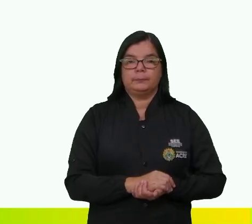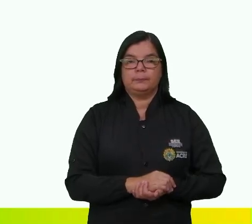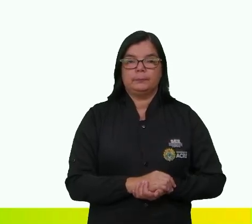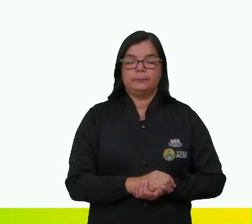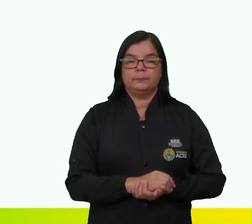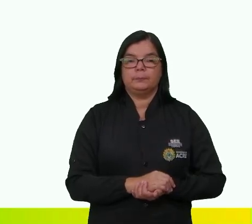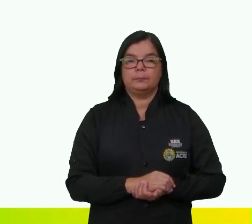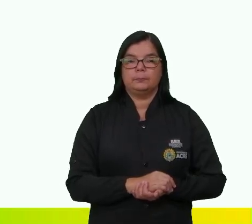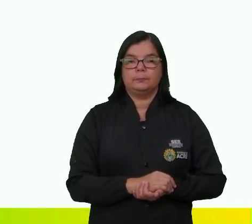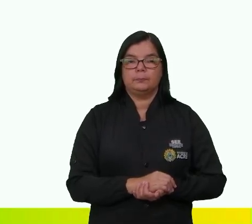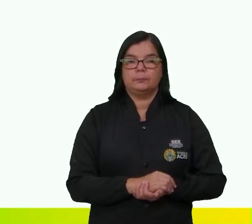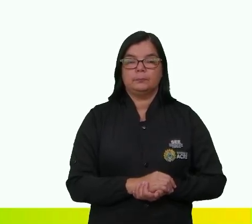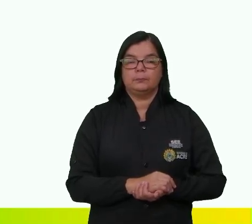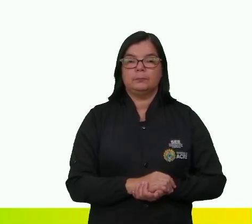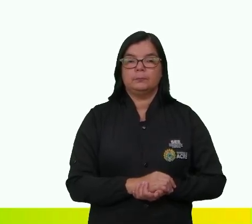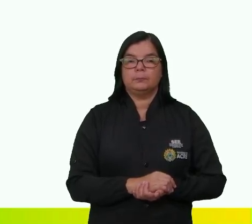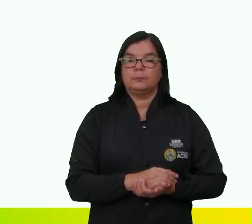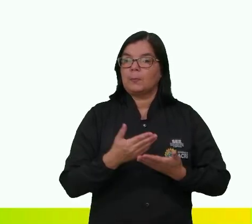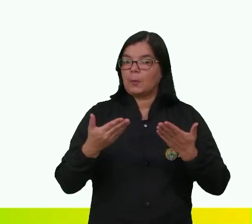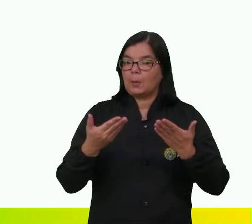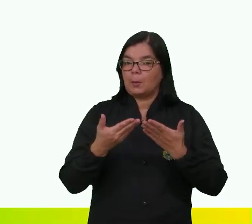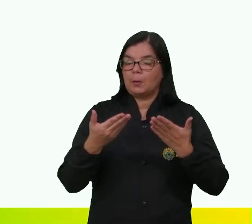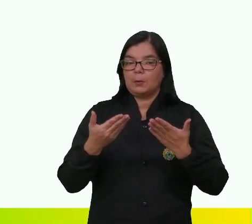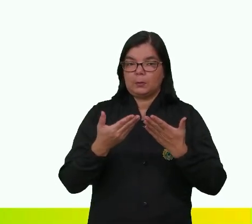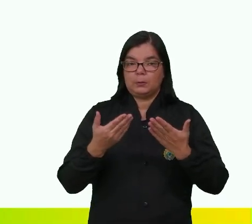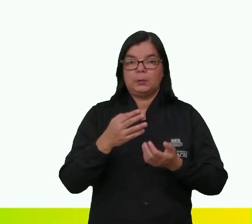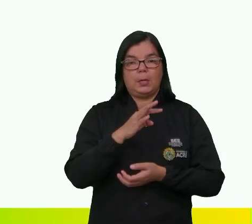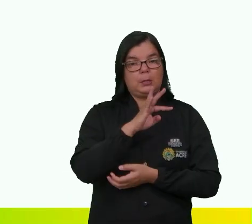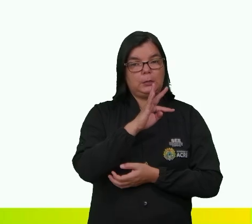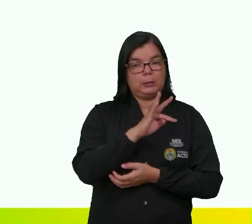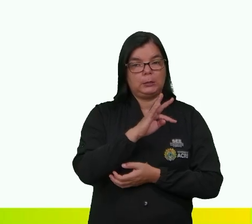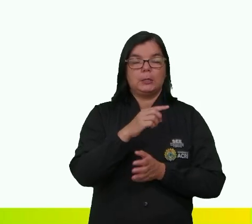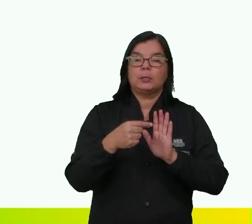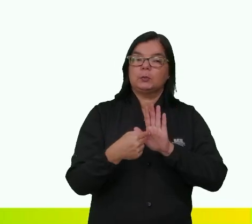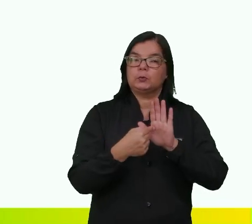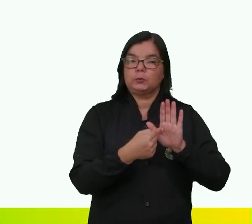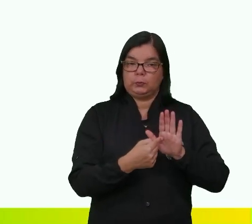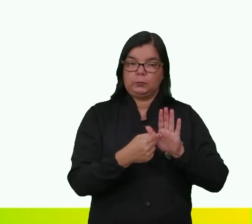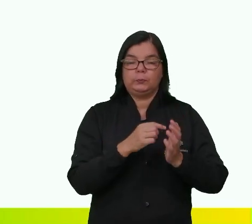Agora, faça o seguinte. Ponha t em evidência.